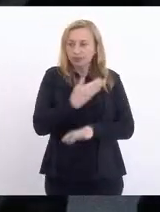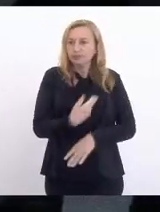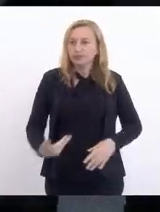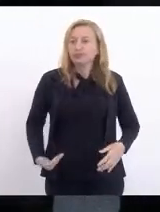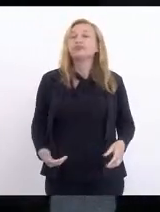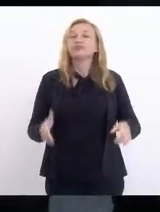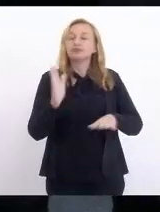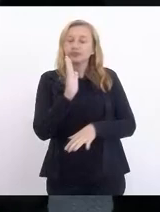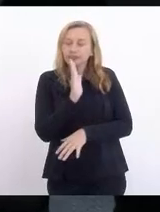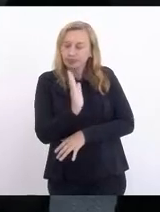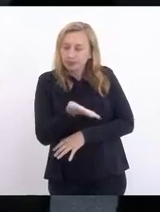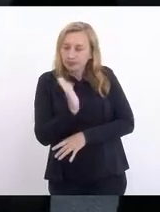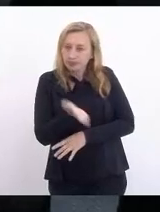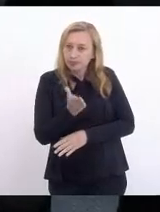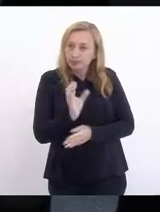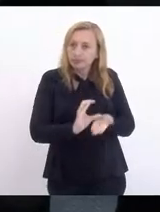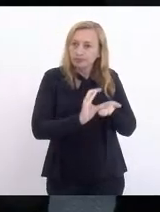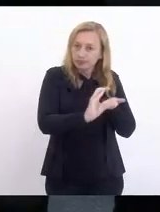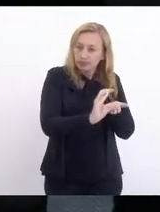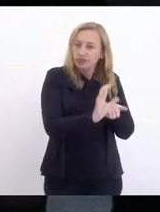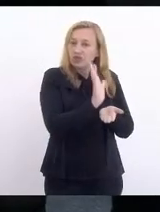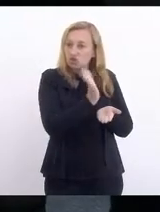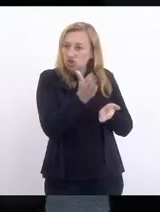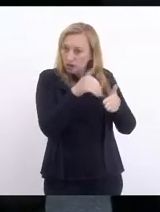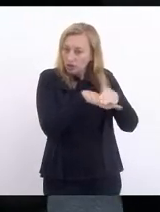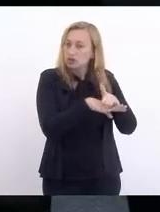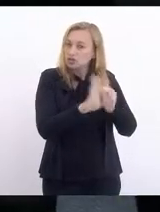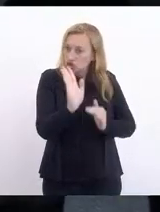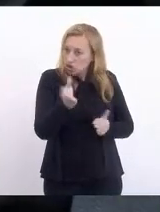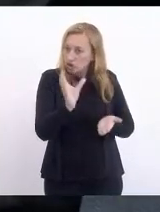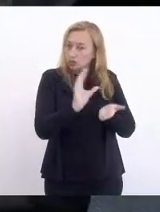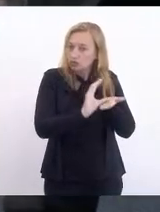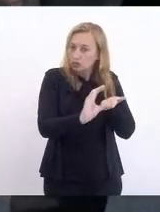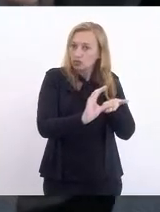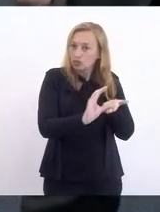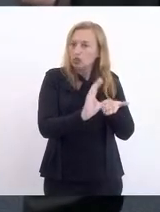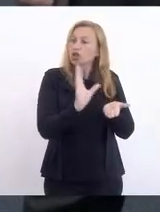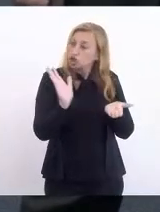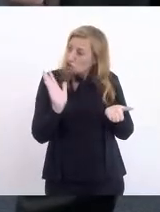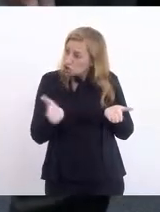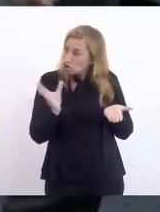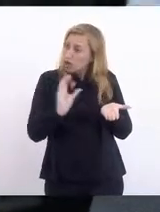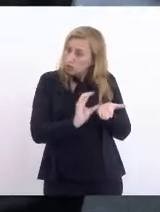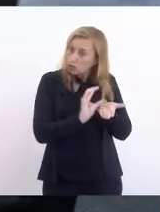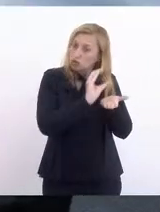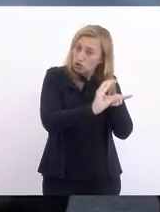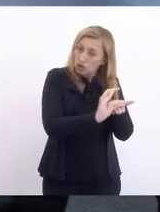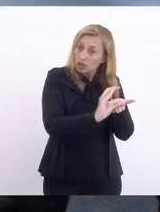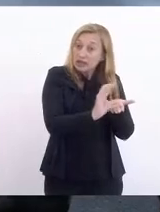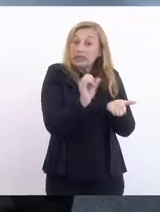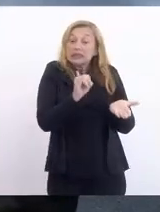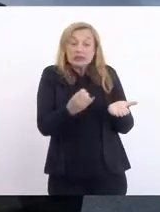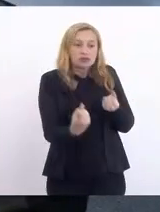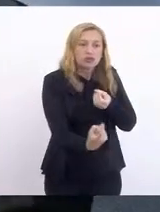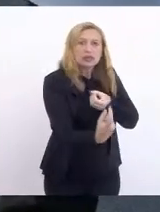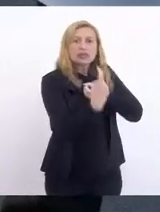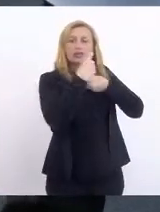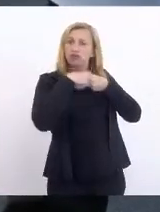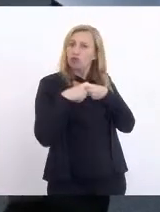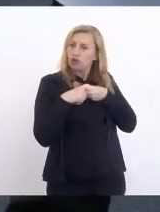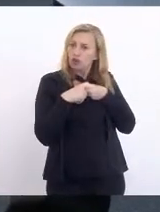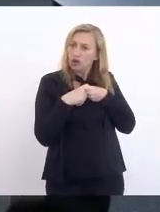e até já até já depositado em conta Márcio Prado Márcio até já depositado em conta vocês vão ter que o